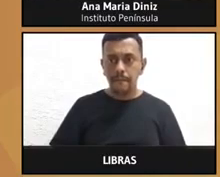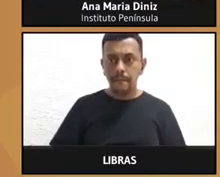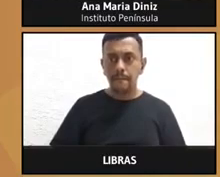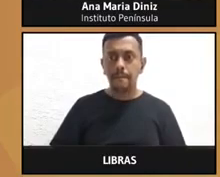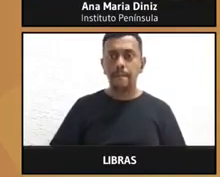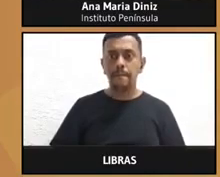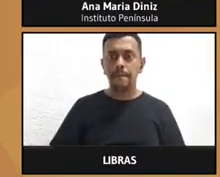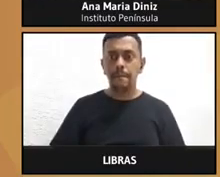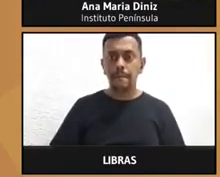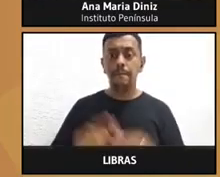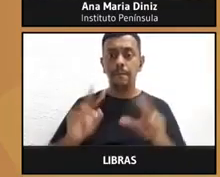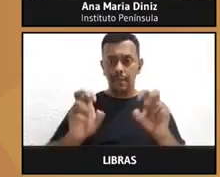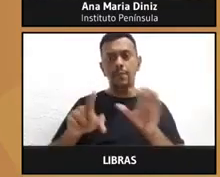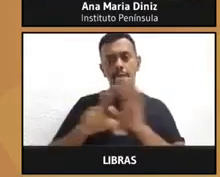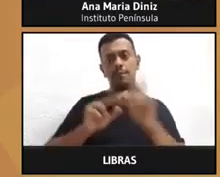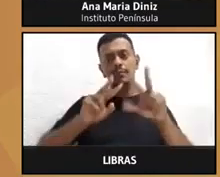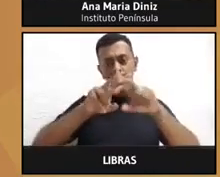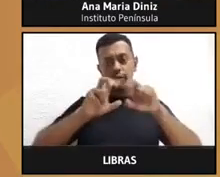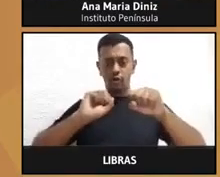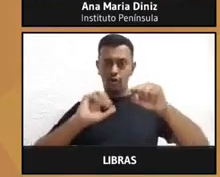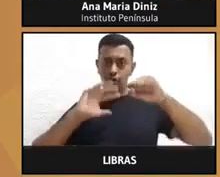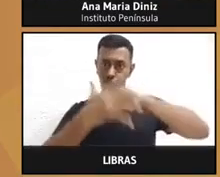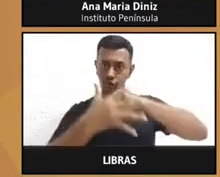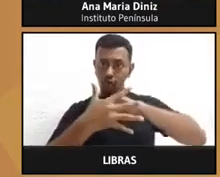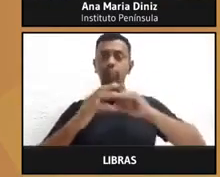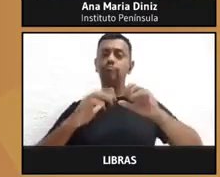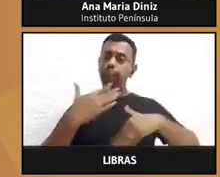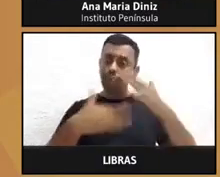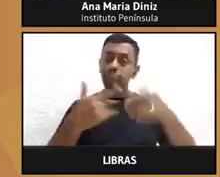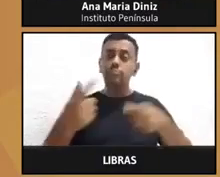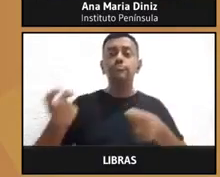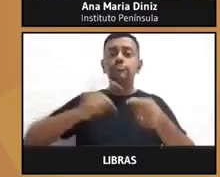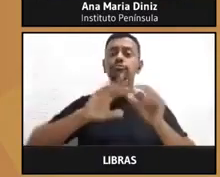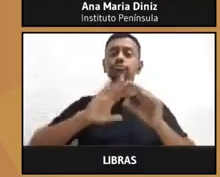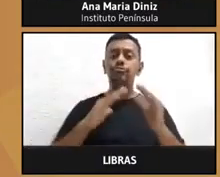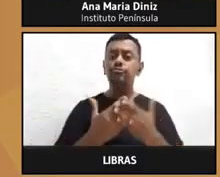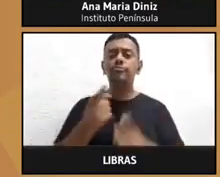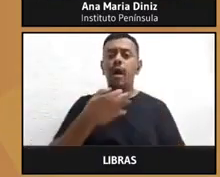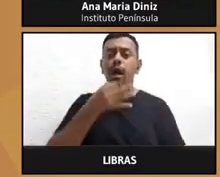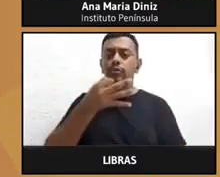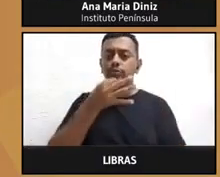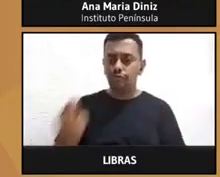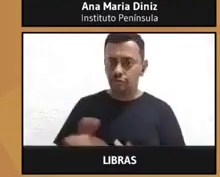este novo mundo que está aparecendo por causa do coronavírus.